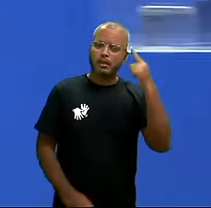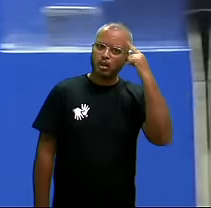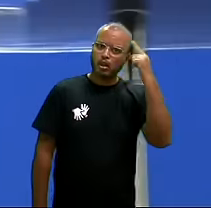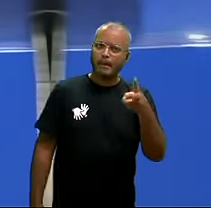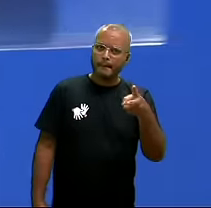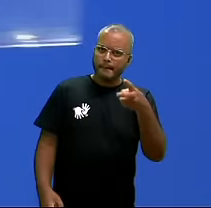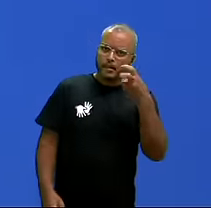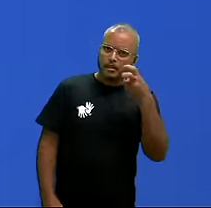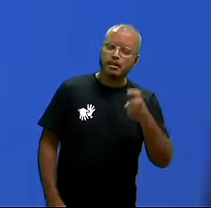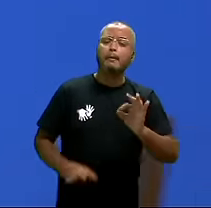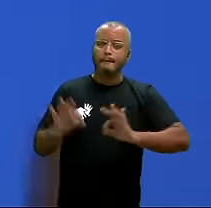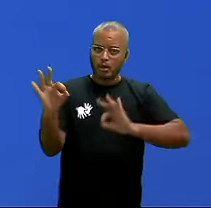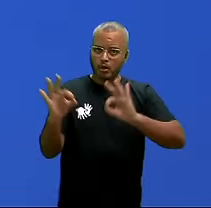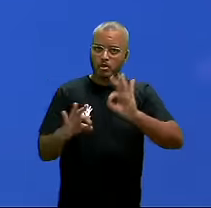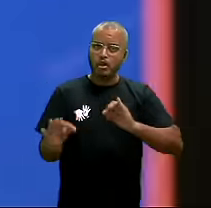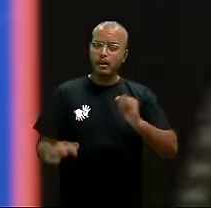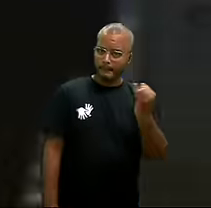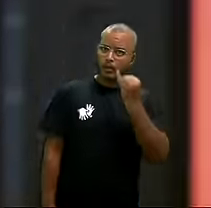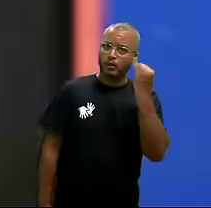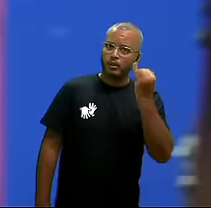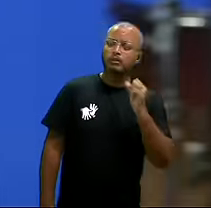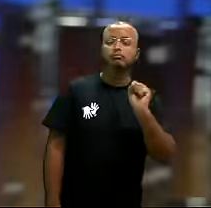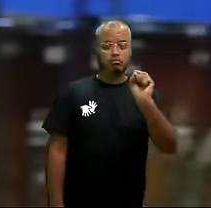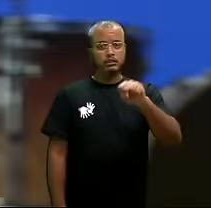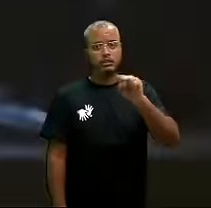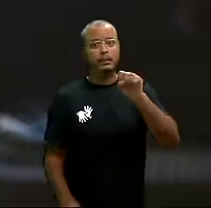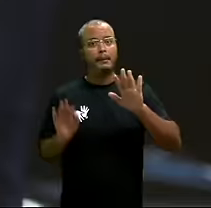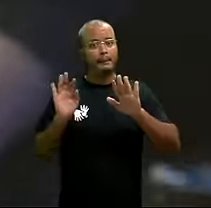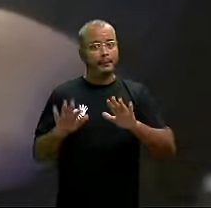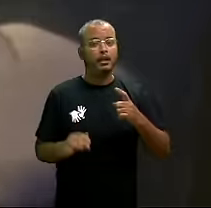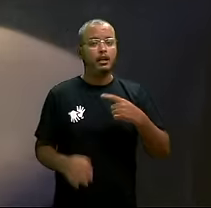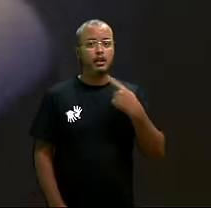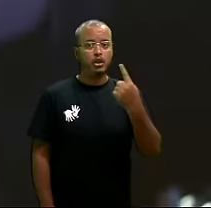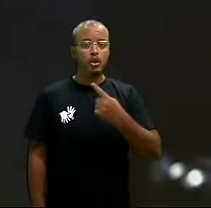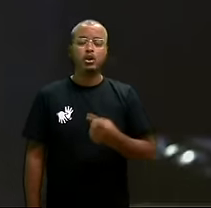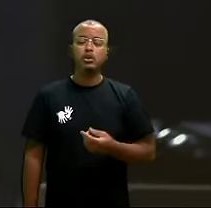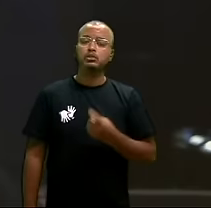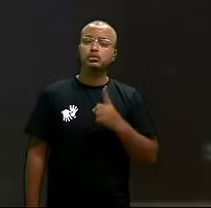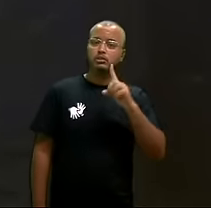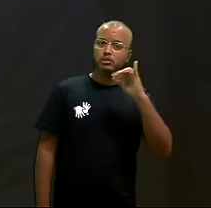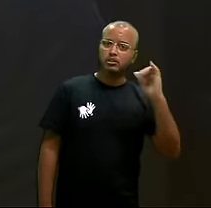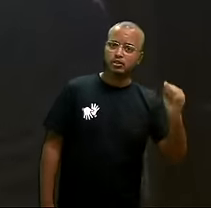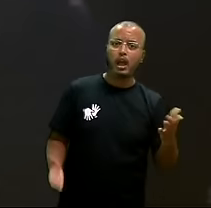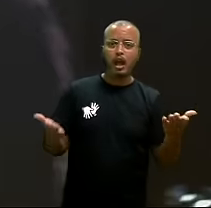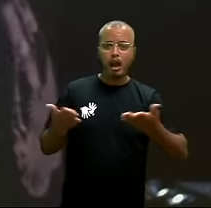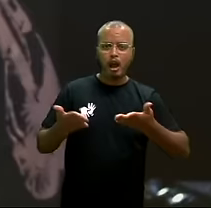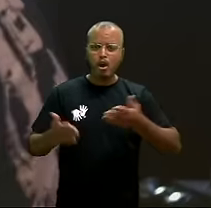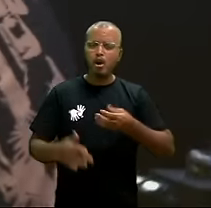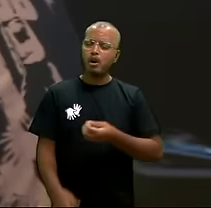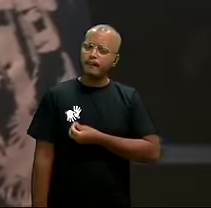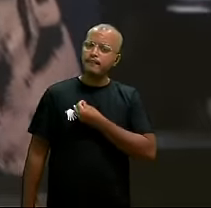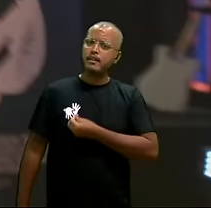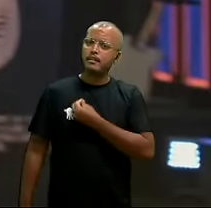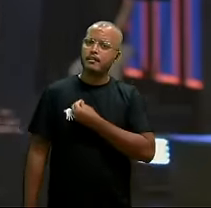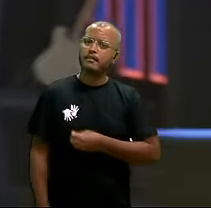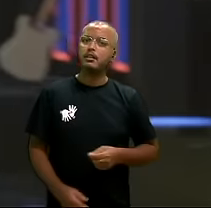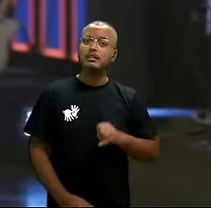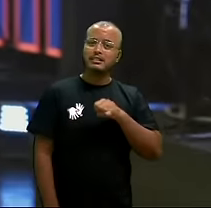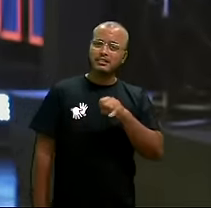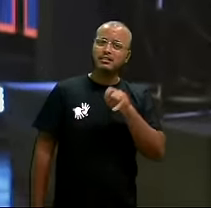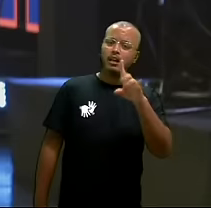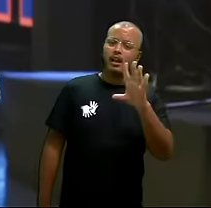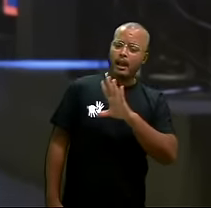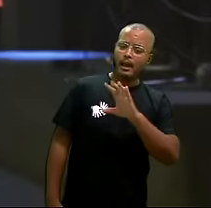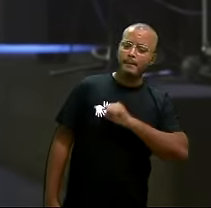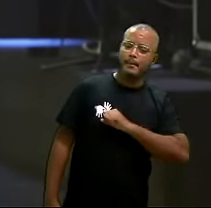ter projeto? Tem. Mas você só tem um dia de hoje para viver. Você só tem agora. Se é para fazer, faz agora. Se é para amar, ama agora. Se